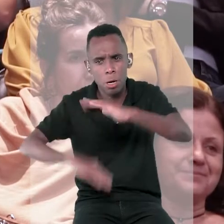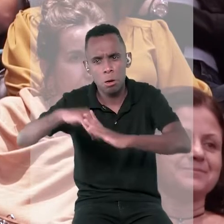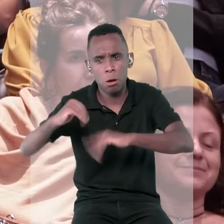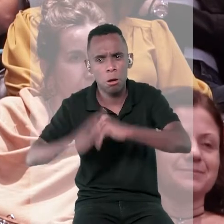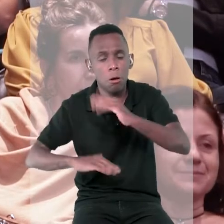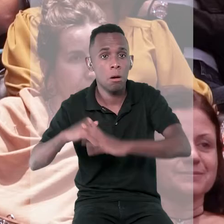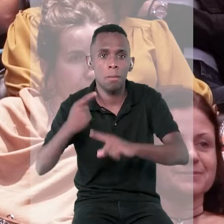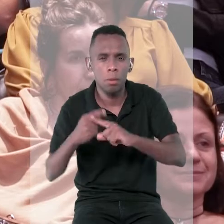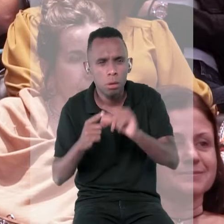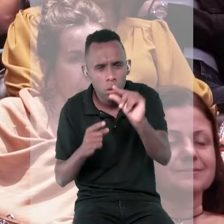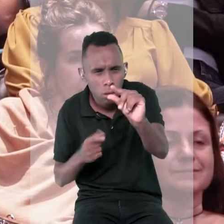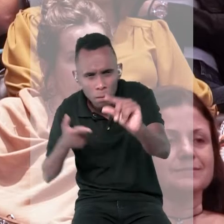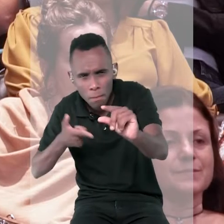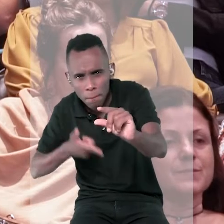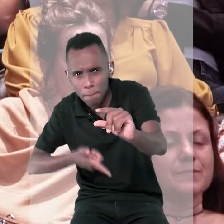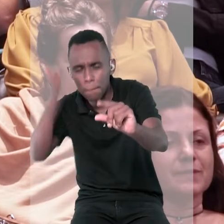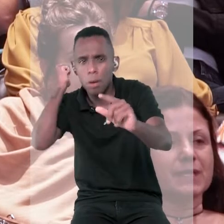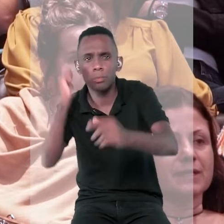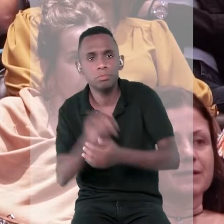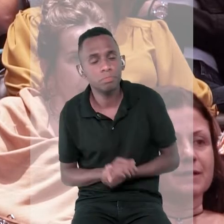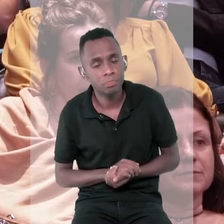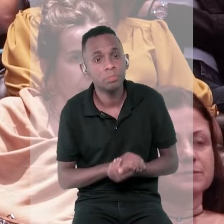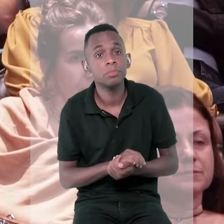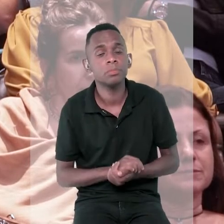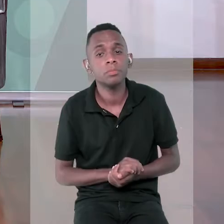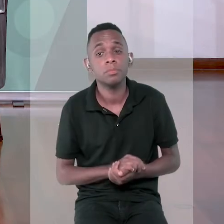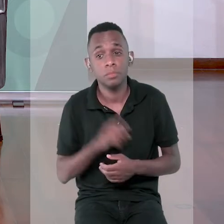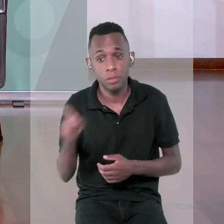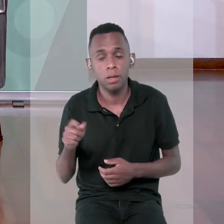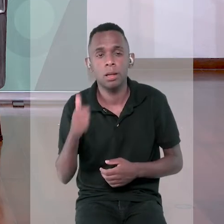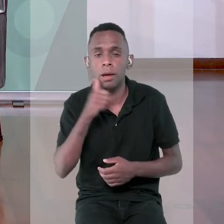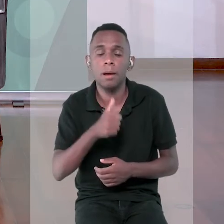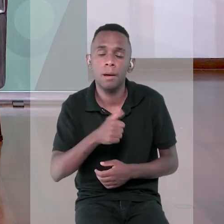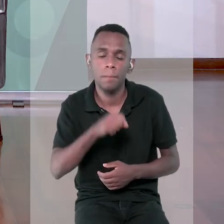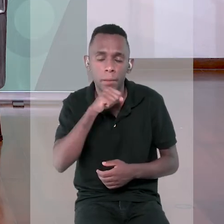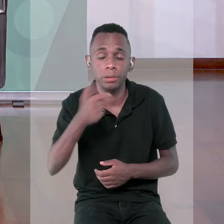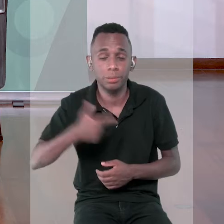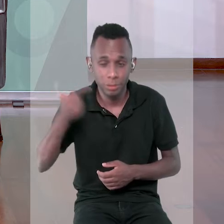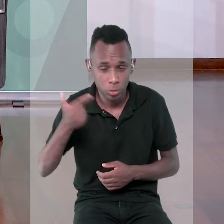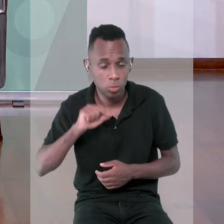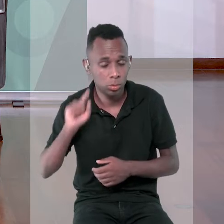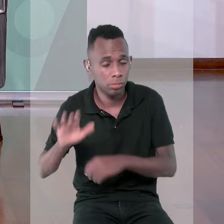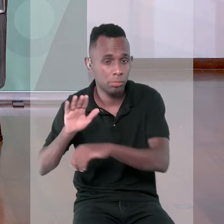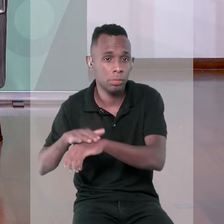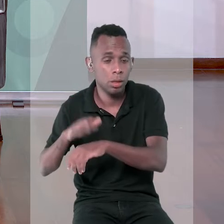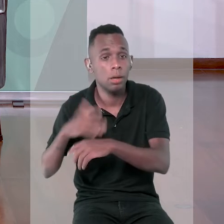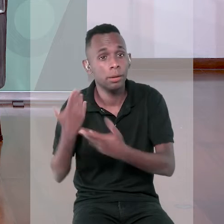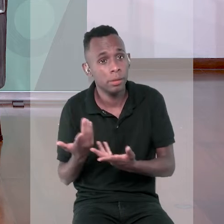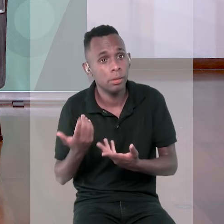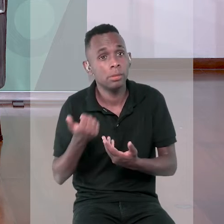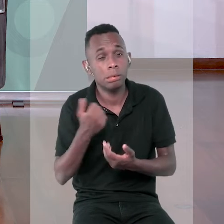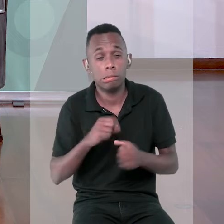Porque pensa, o alvo pequenininho, imagina ela acertar aquilo. E ela arrumou uma madrasta, a mãe dela morre e tal. E a madrasta